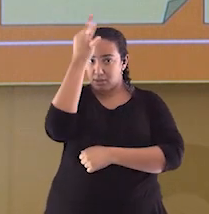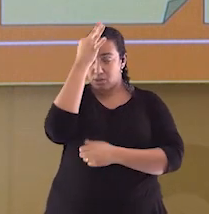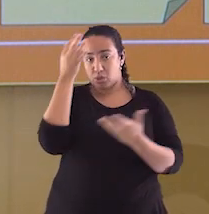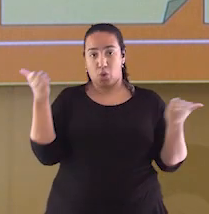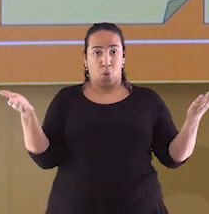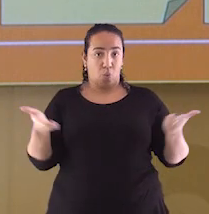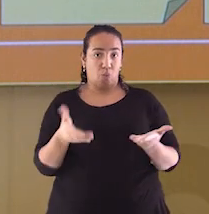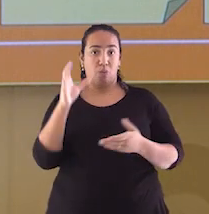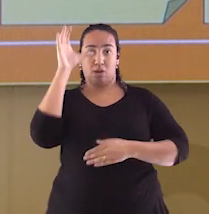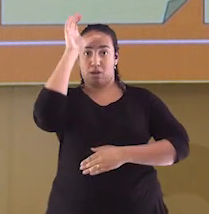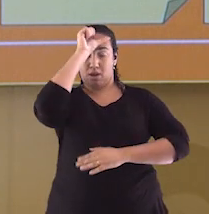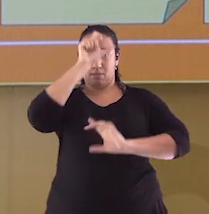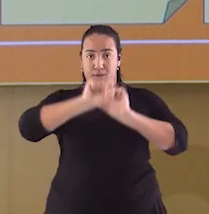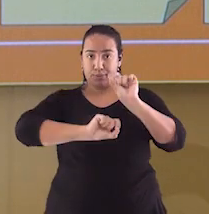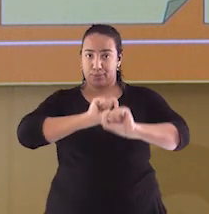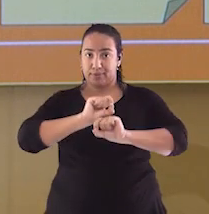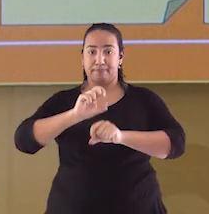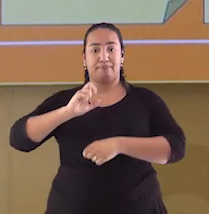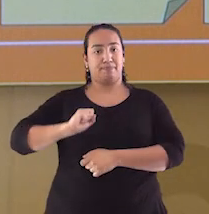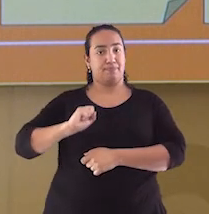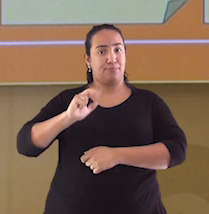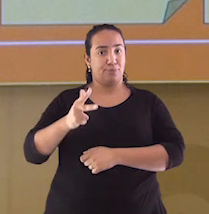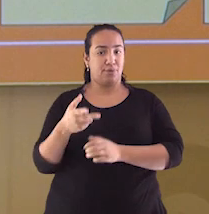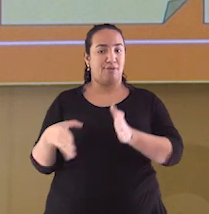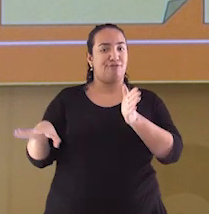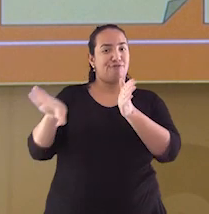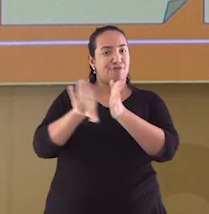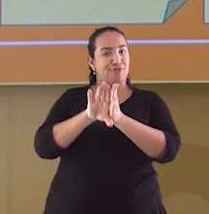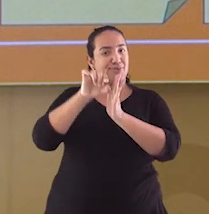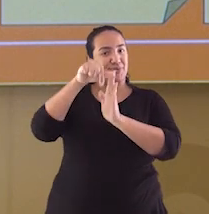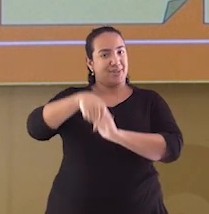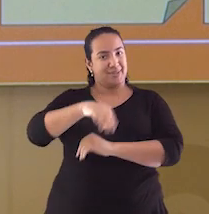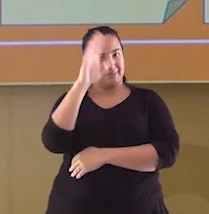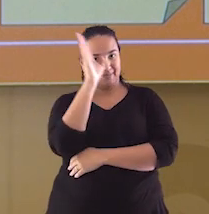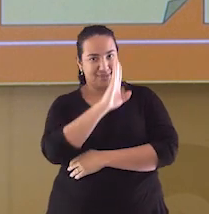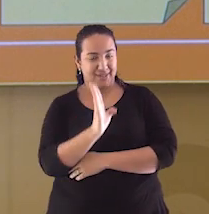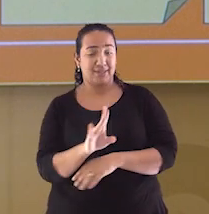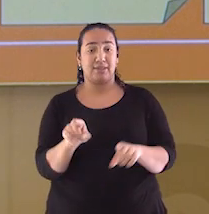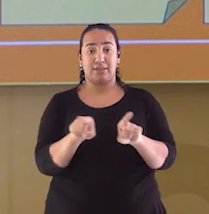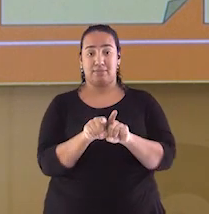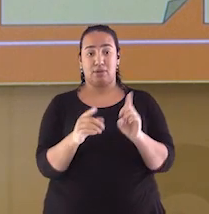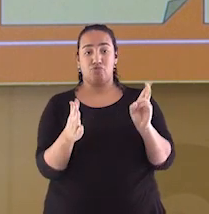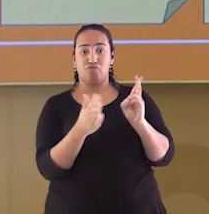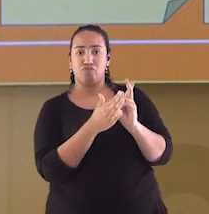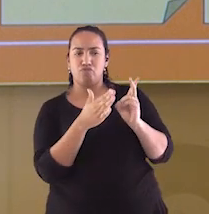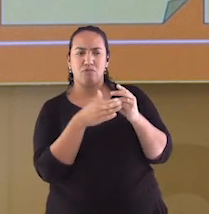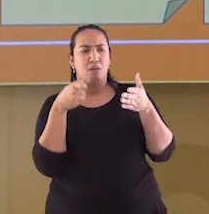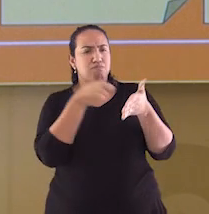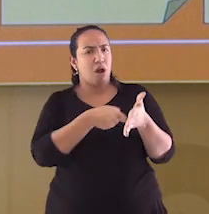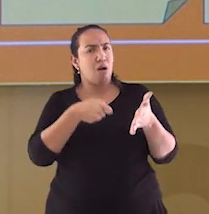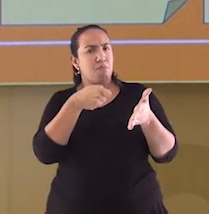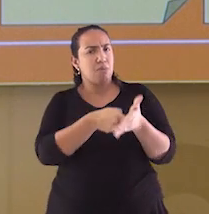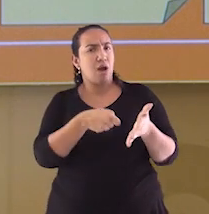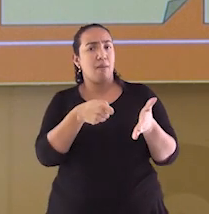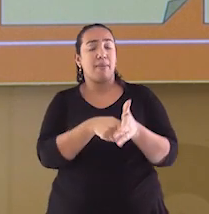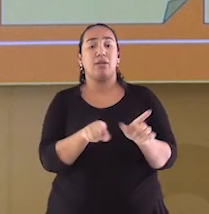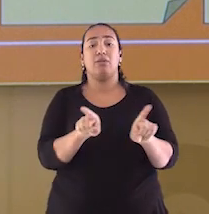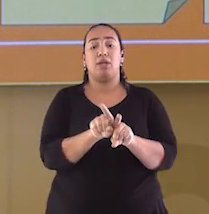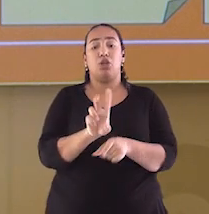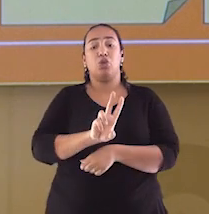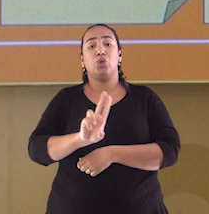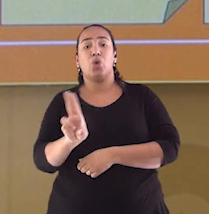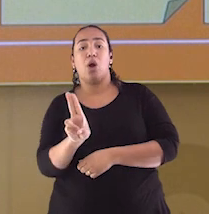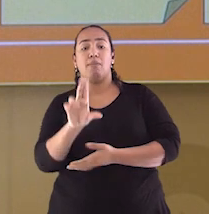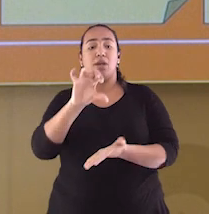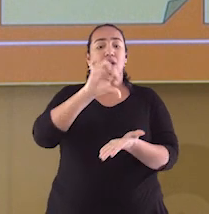nessa aula são a chegada dos portugueses, a luta com os indígenas, as mudanças de